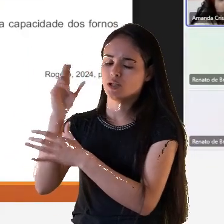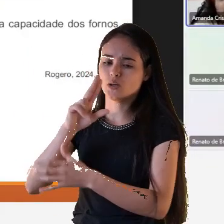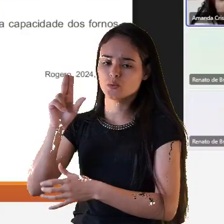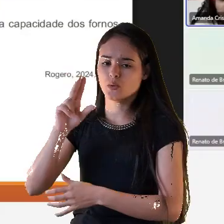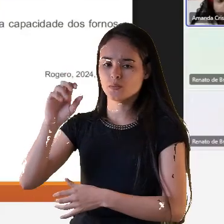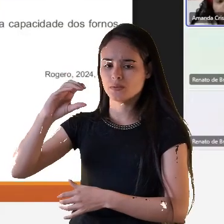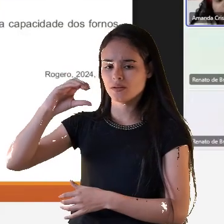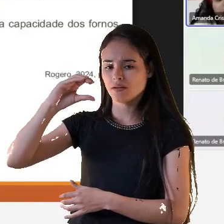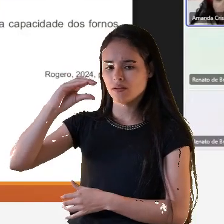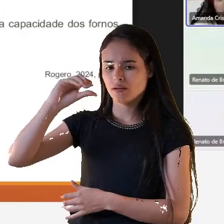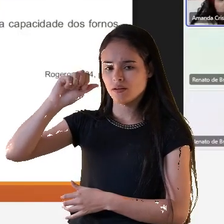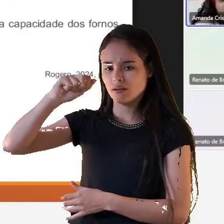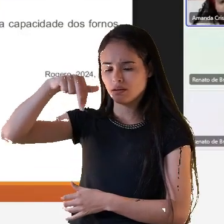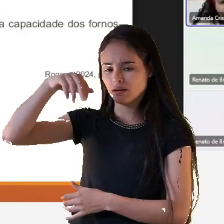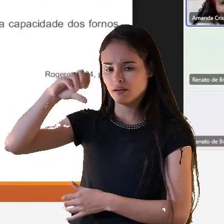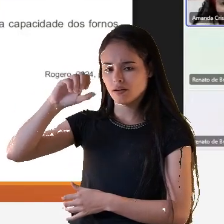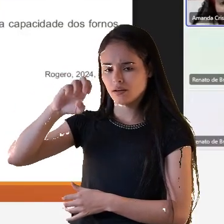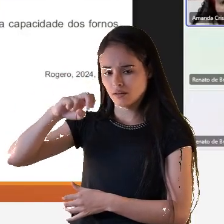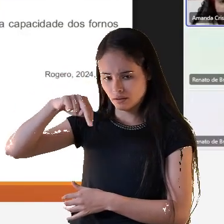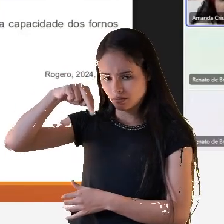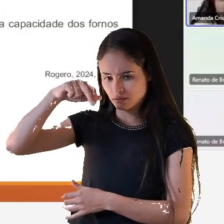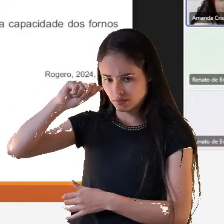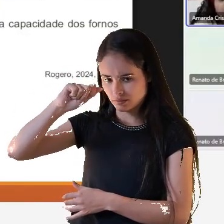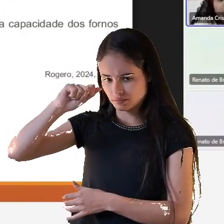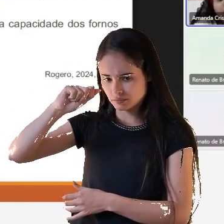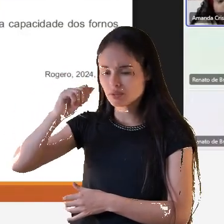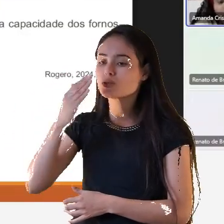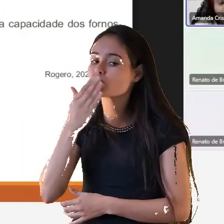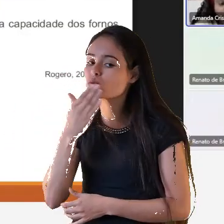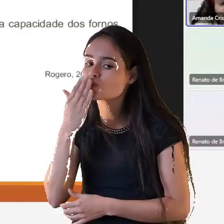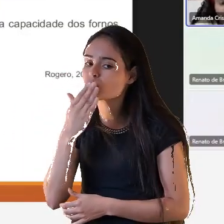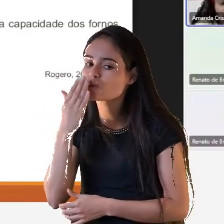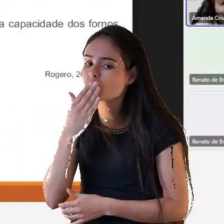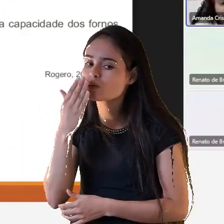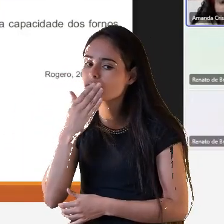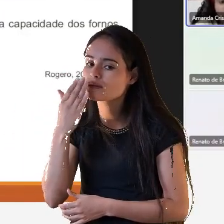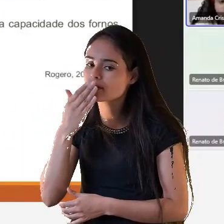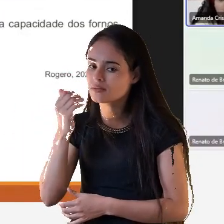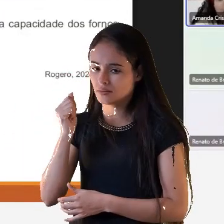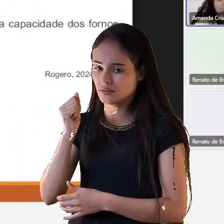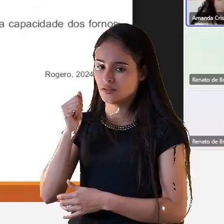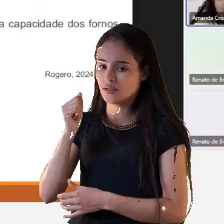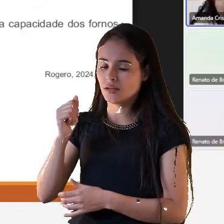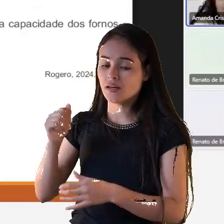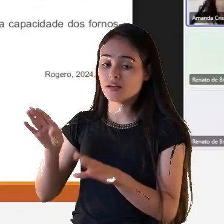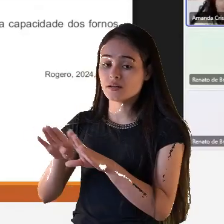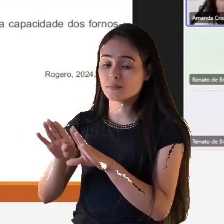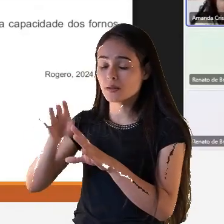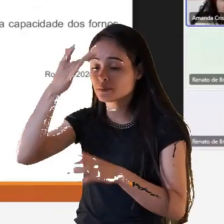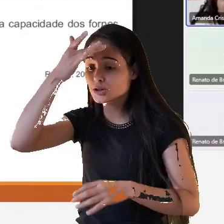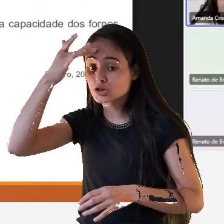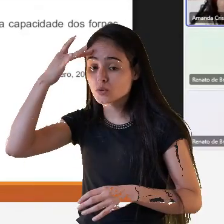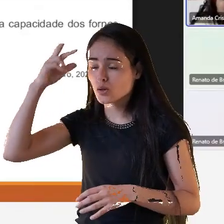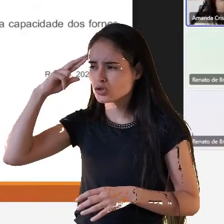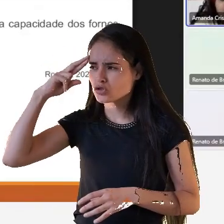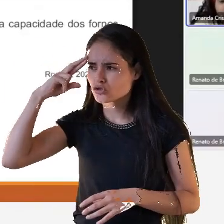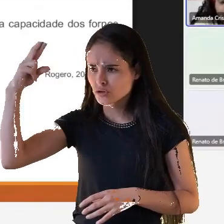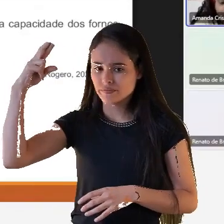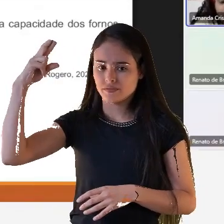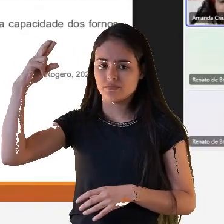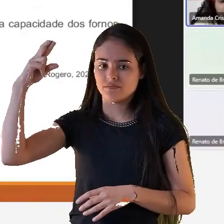tinham capacidade e inteligência para desenvolver essas funções, né? Foram também